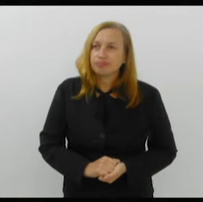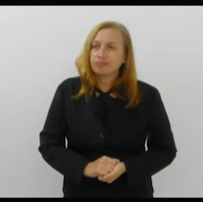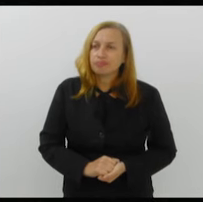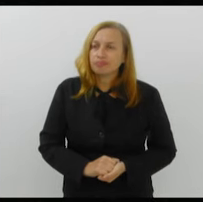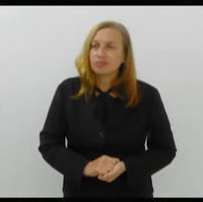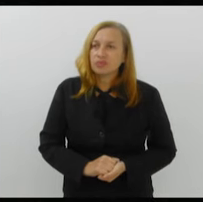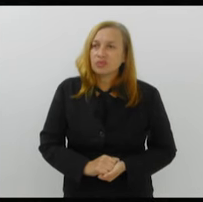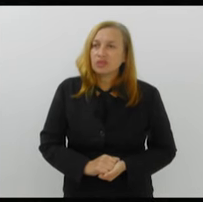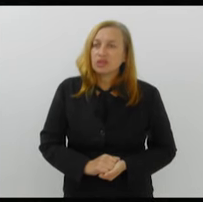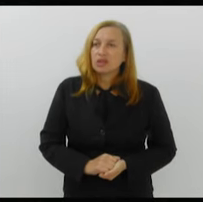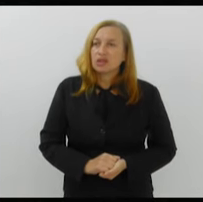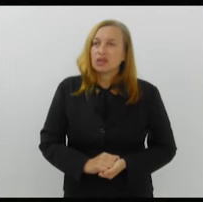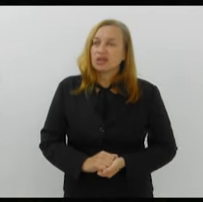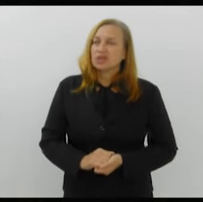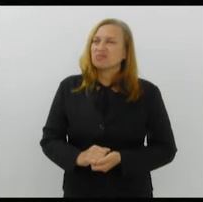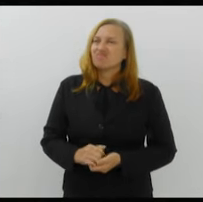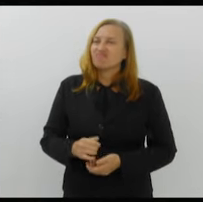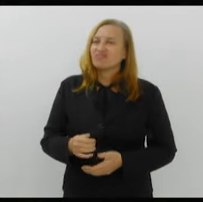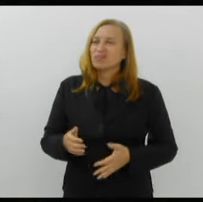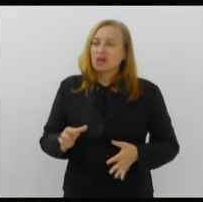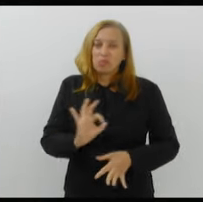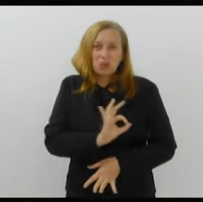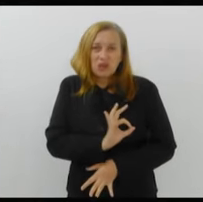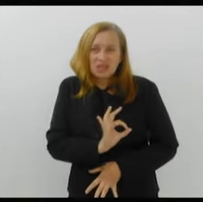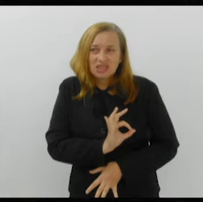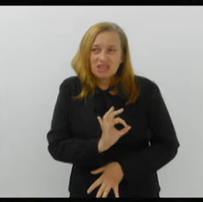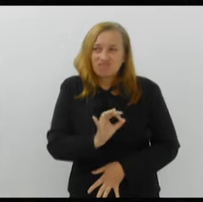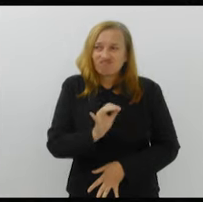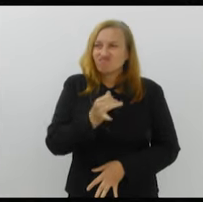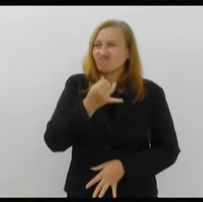A tropa está desestimulada.